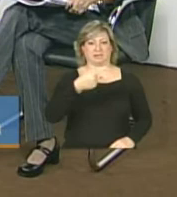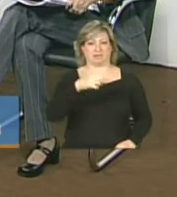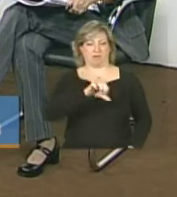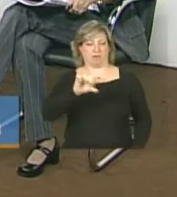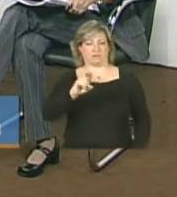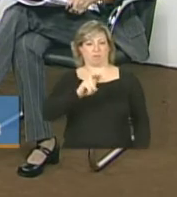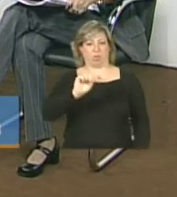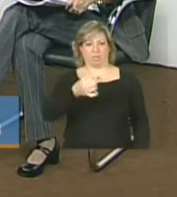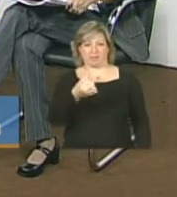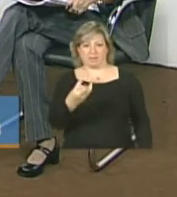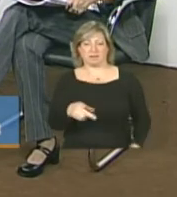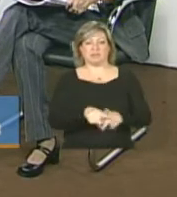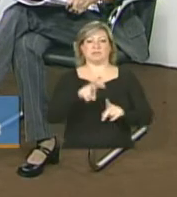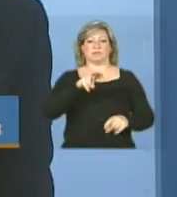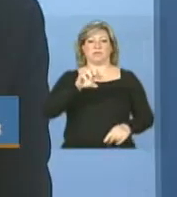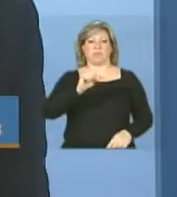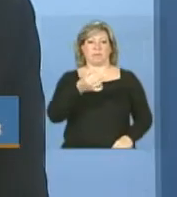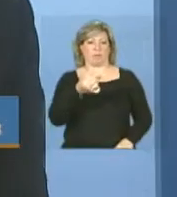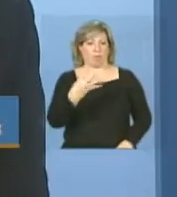61-3799-5863,